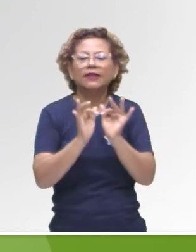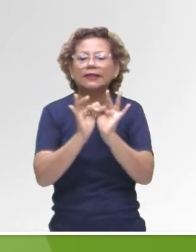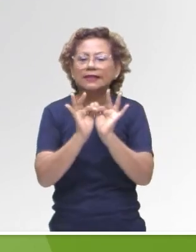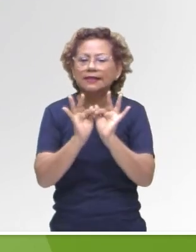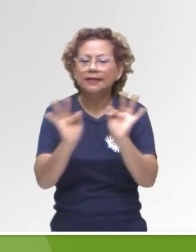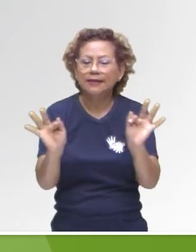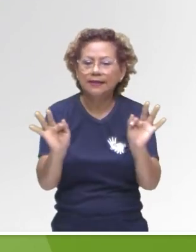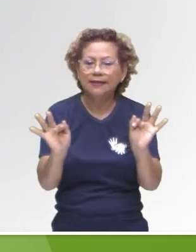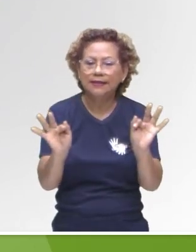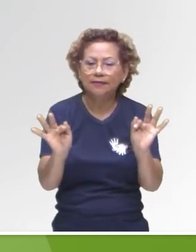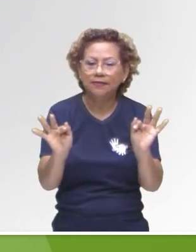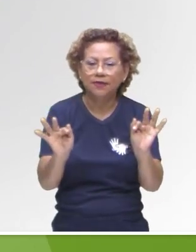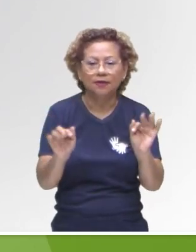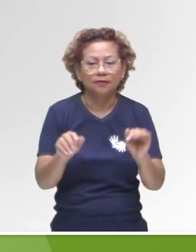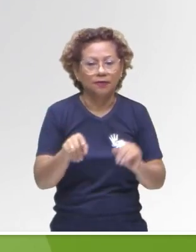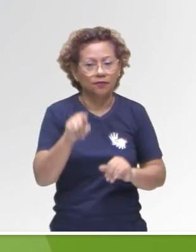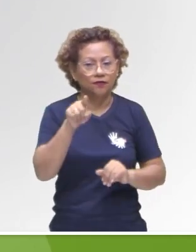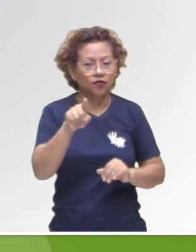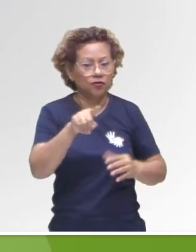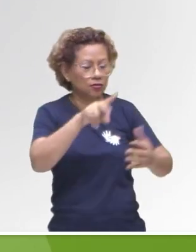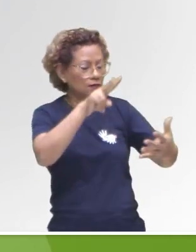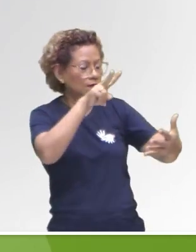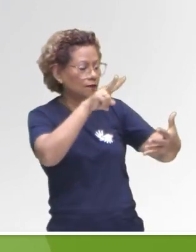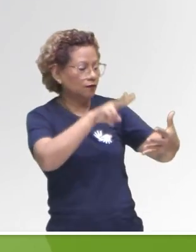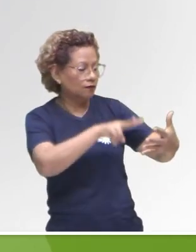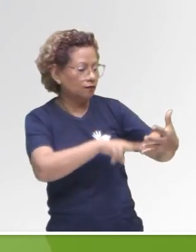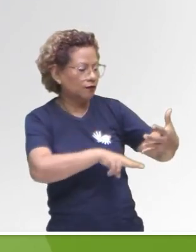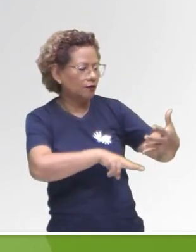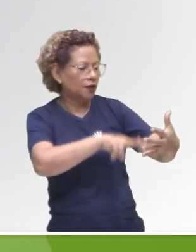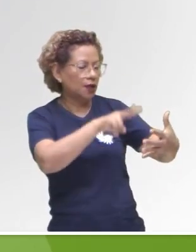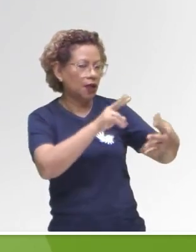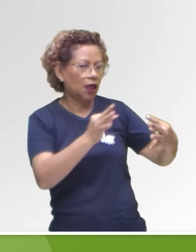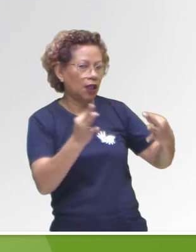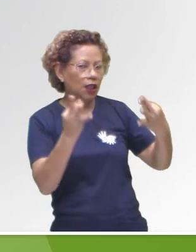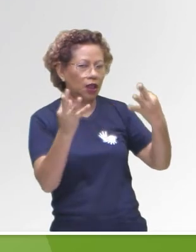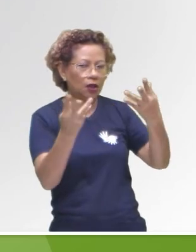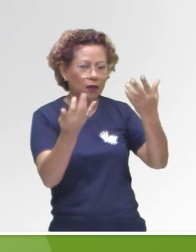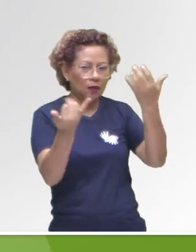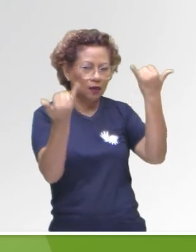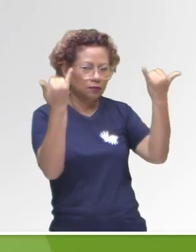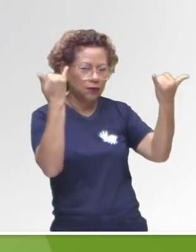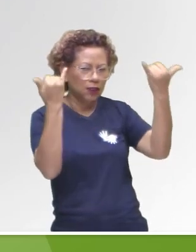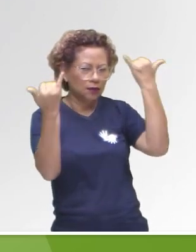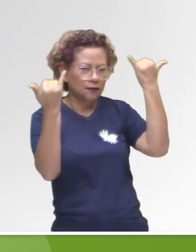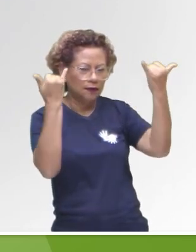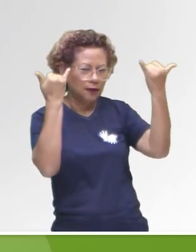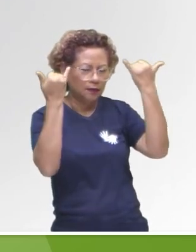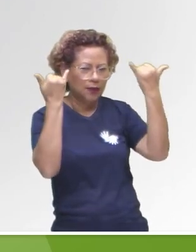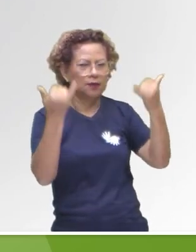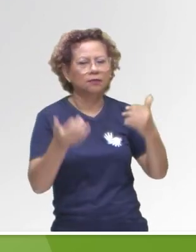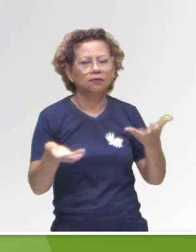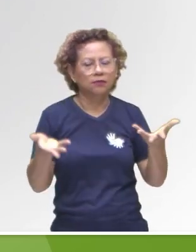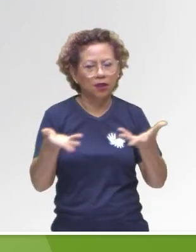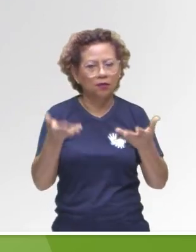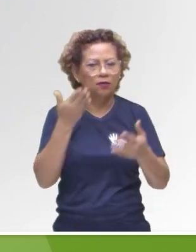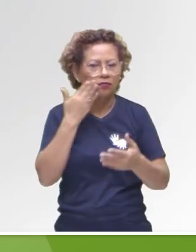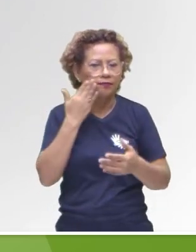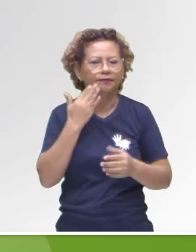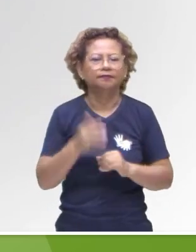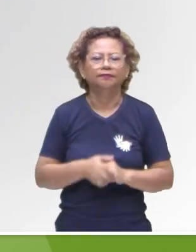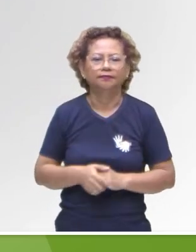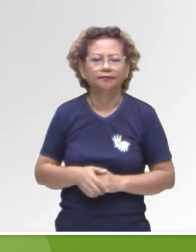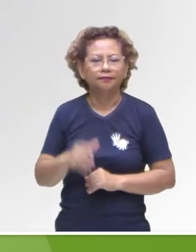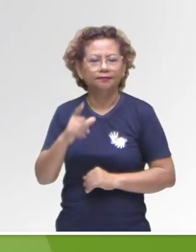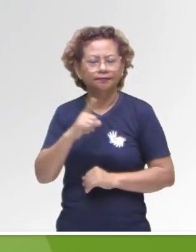muito didático, né? Que ele vai englobar tudo que a gente viu até agora. Veja, considere uma